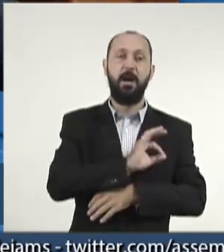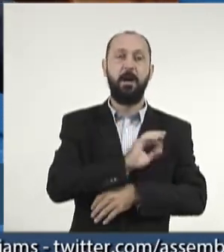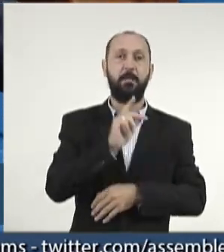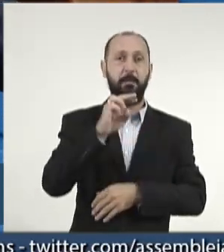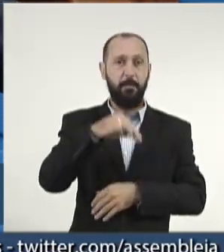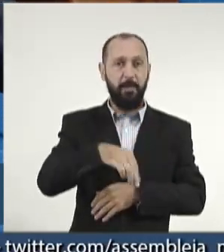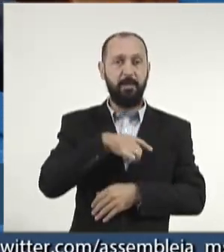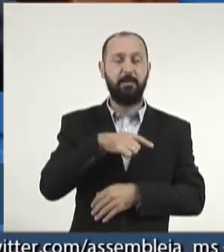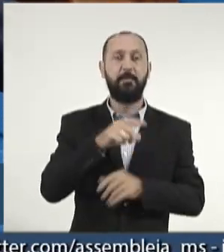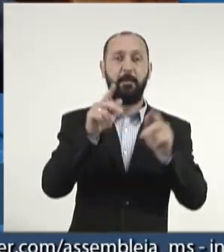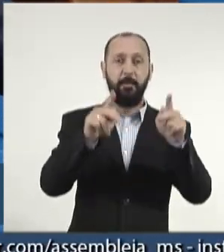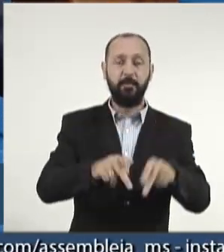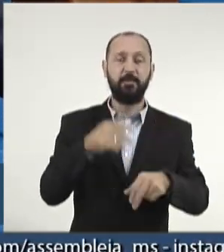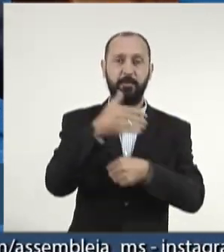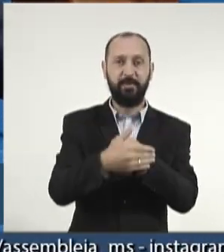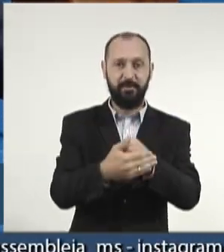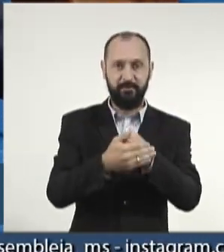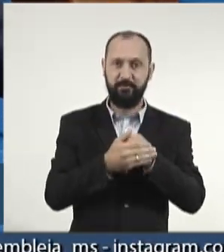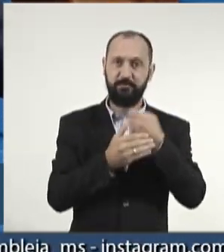defender a população.